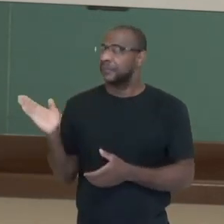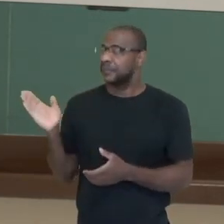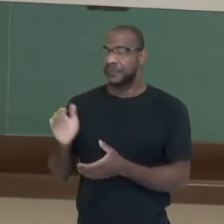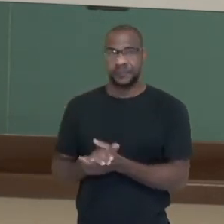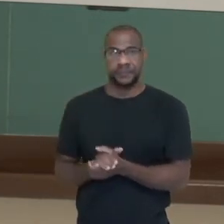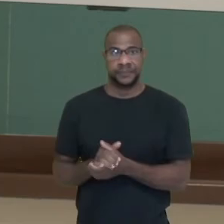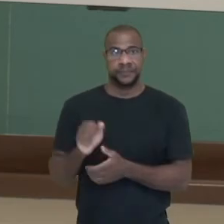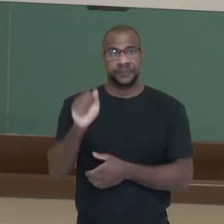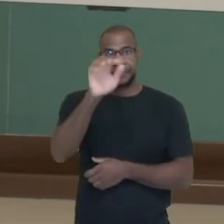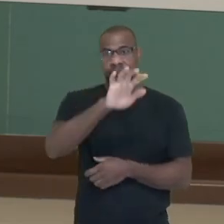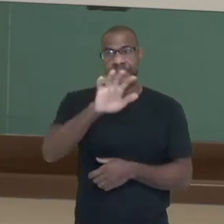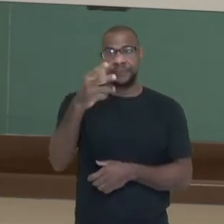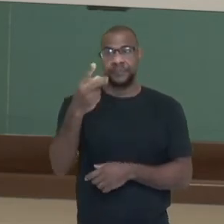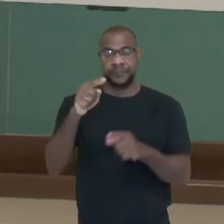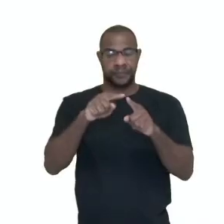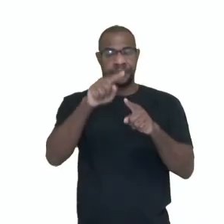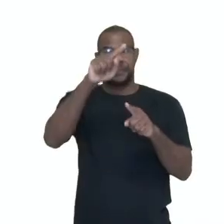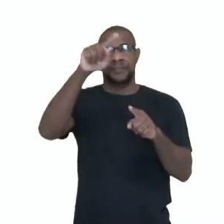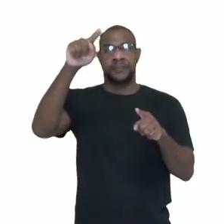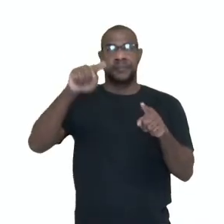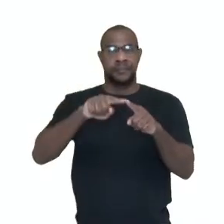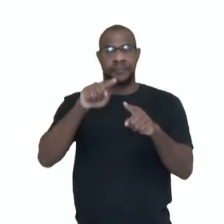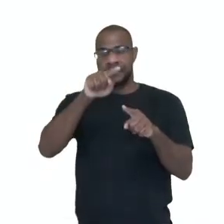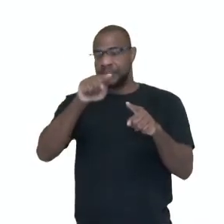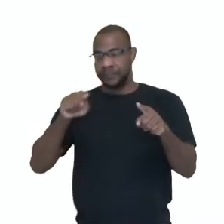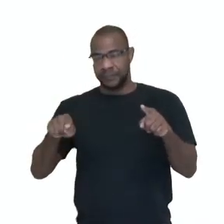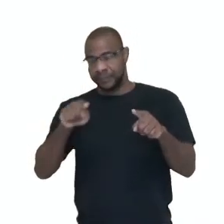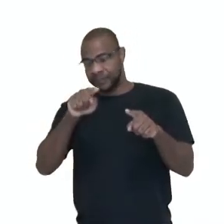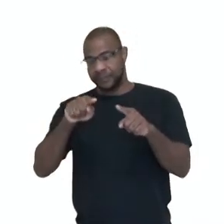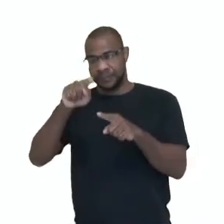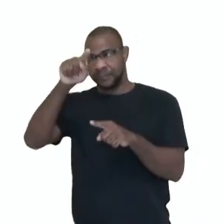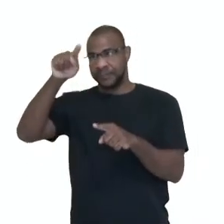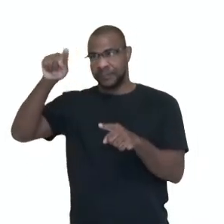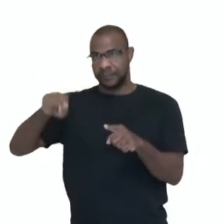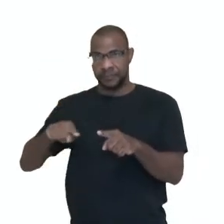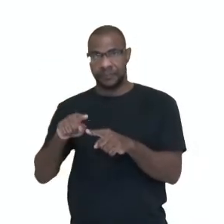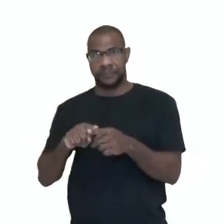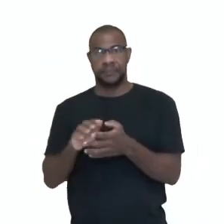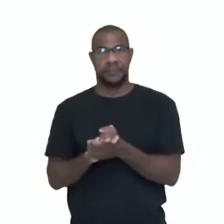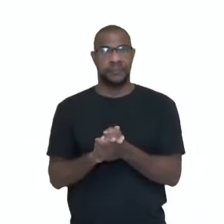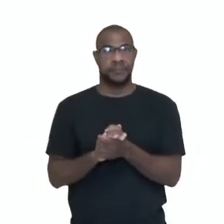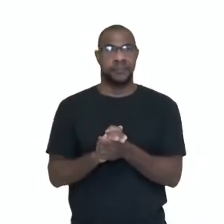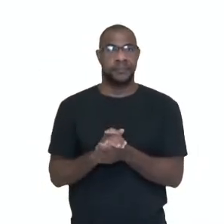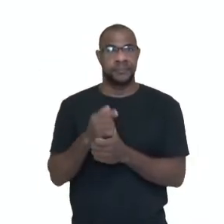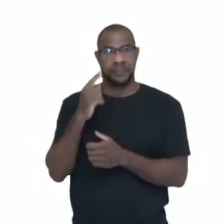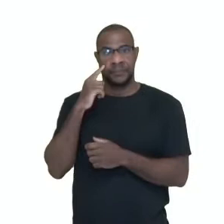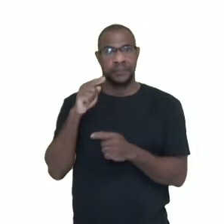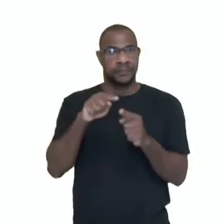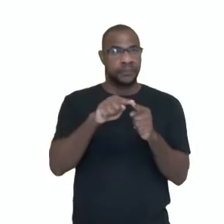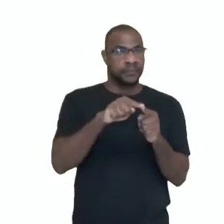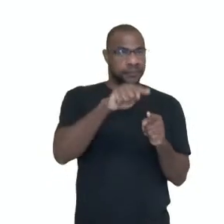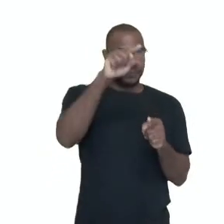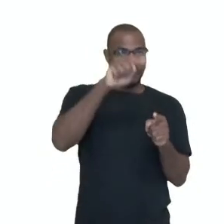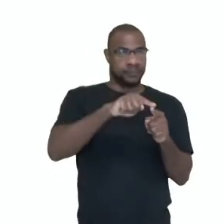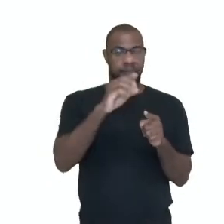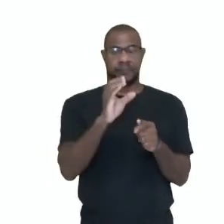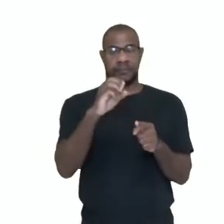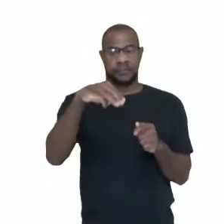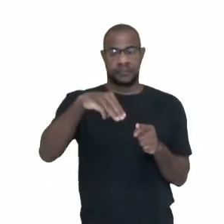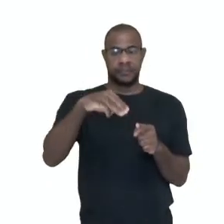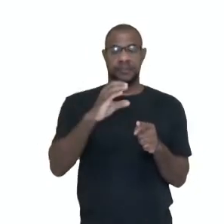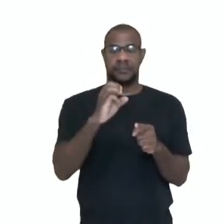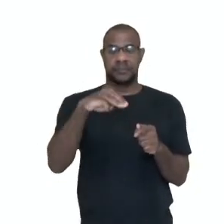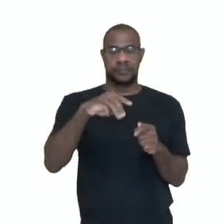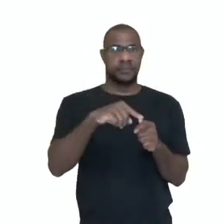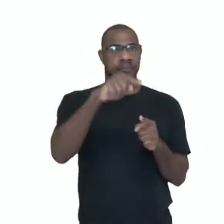dois quadrados. Então aqui, de lado 6 centímetros. Lado de quem, pessoal? Do quadrado, né? Se é um quadrado,